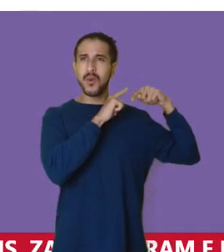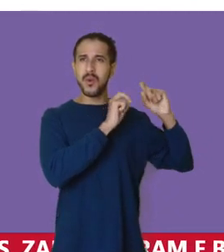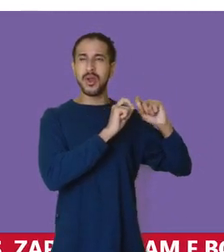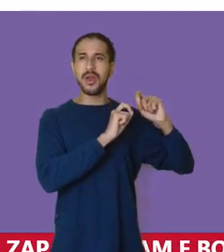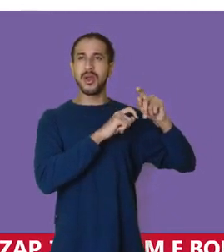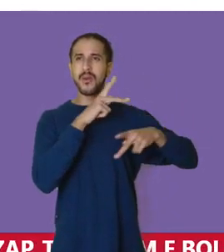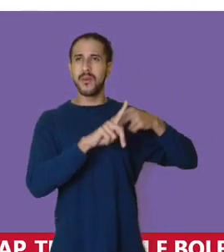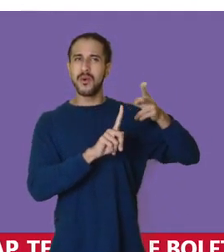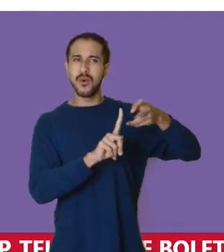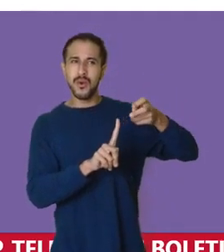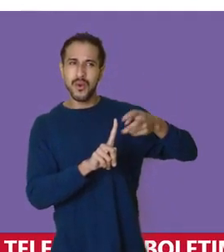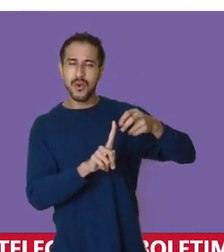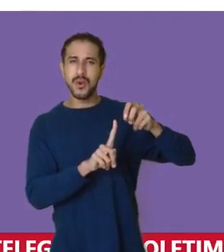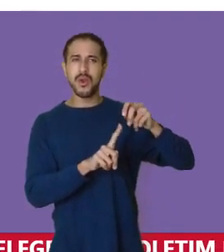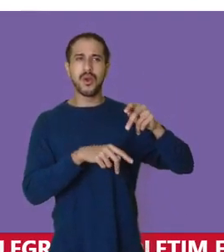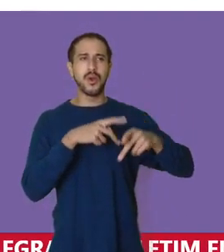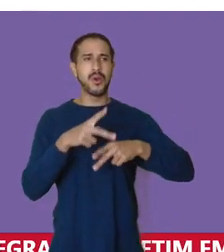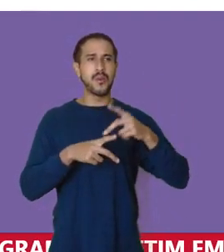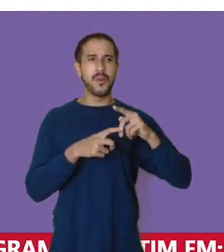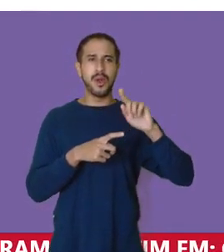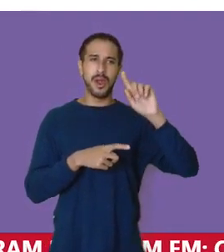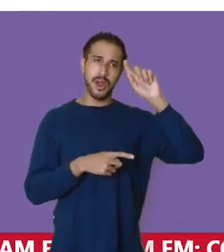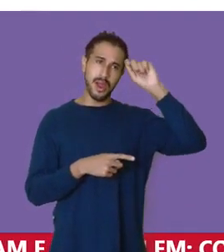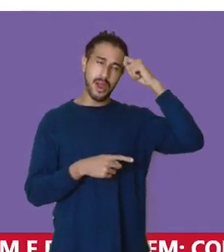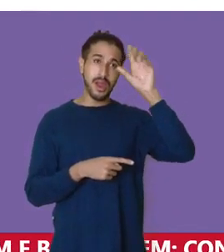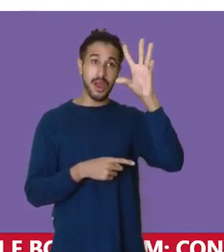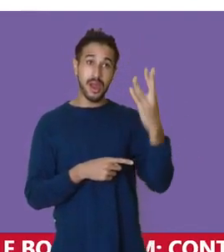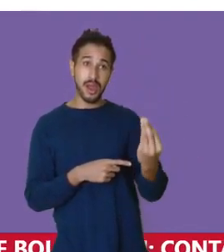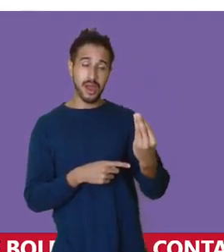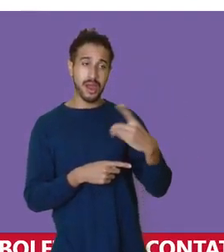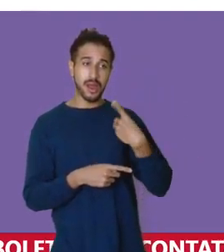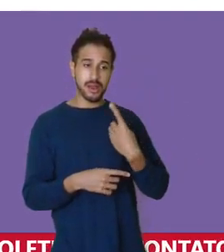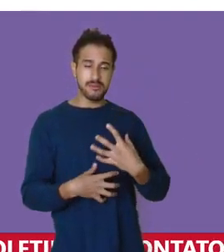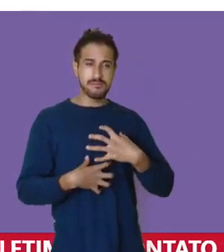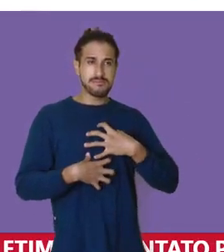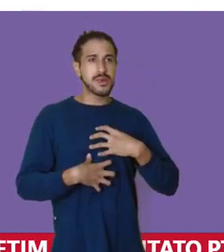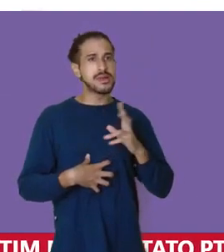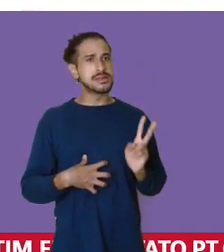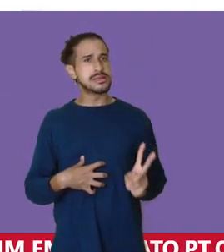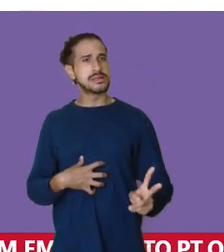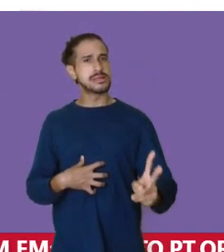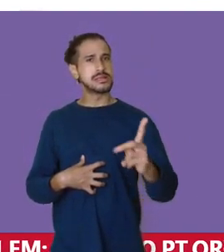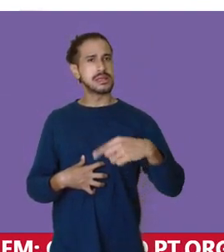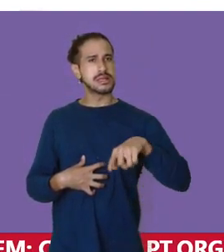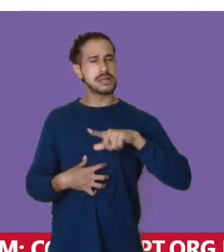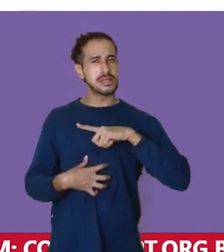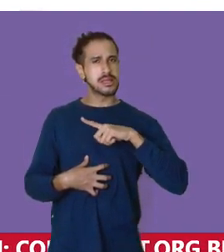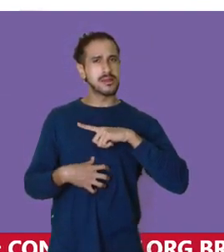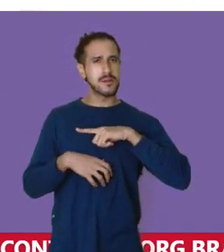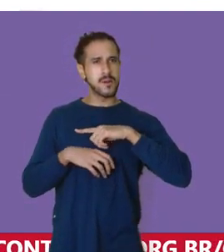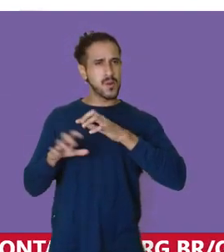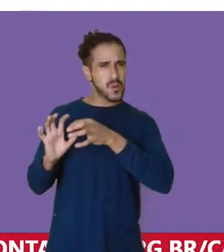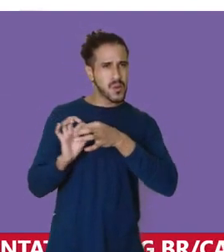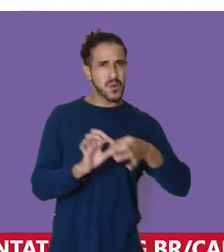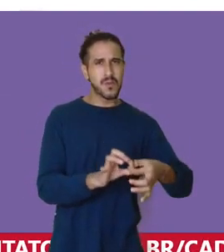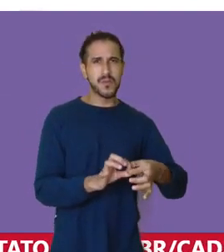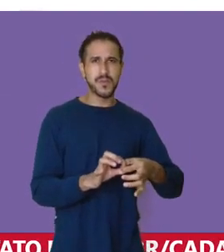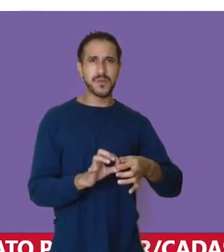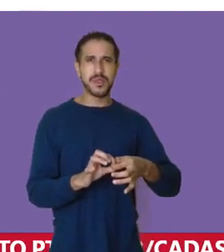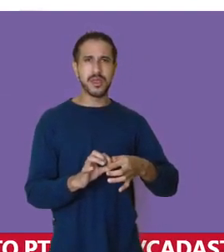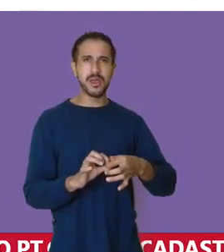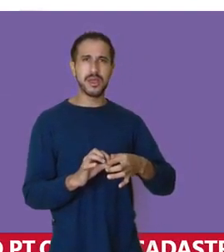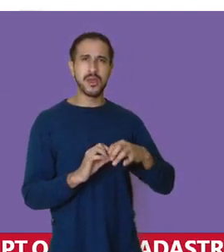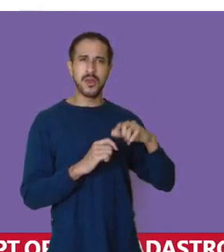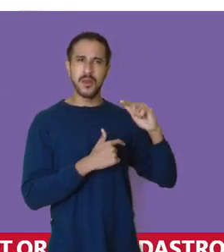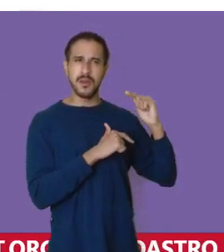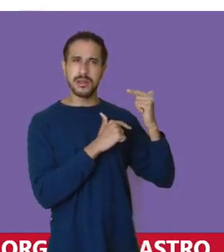os indígenas, sejam os africanos que nos compõem, todos enfrentaram esse estado de coisas, essa lógica